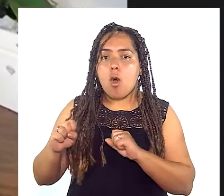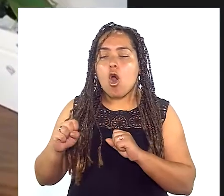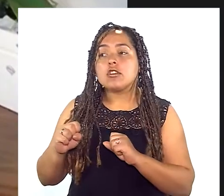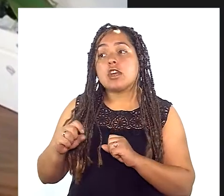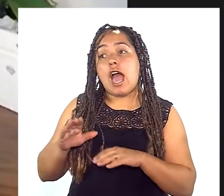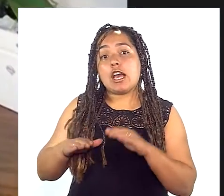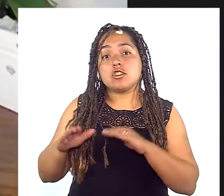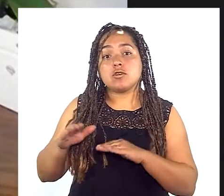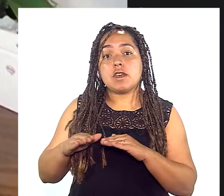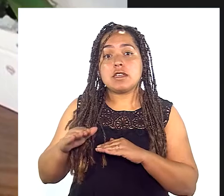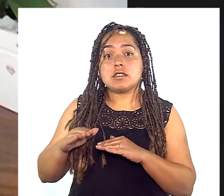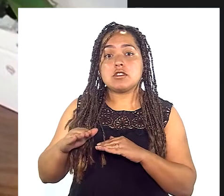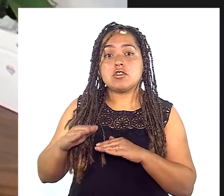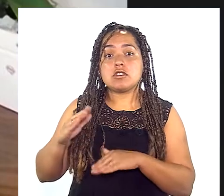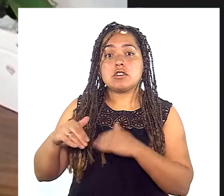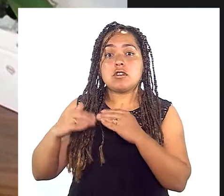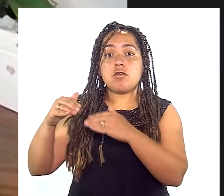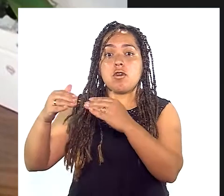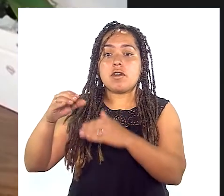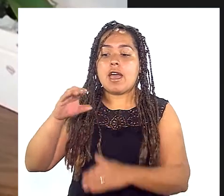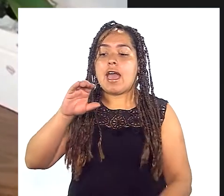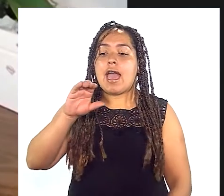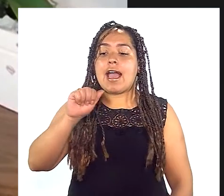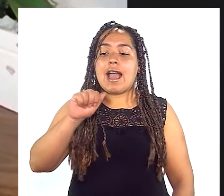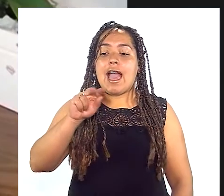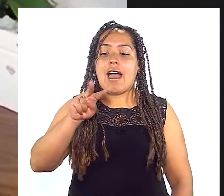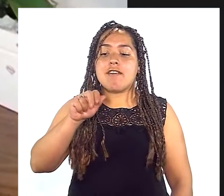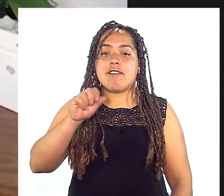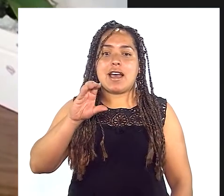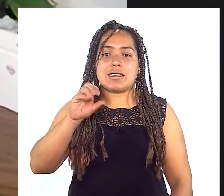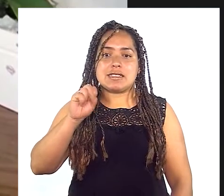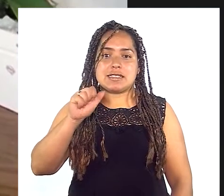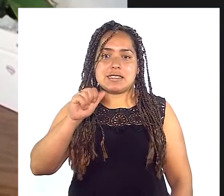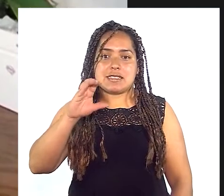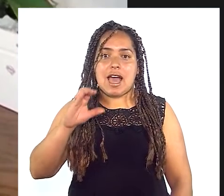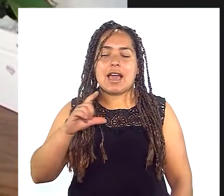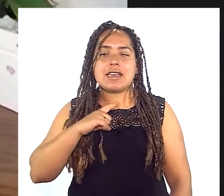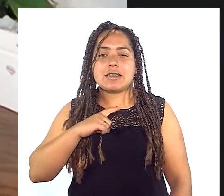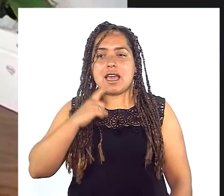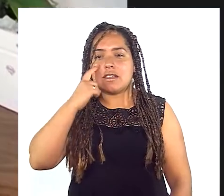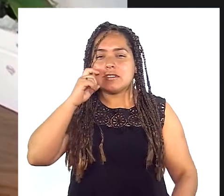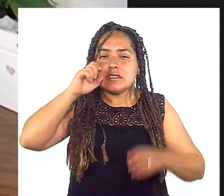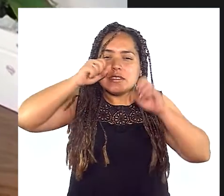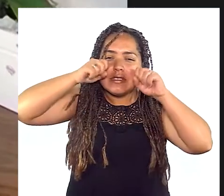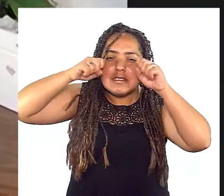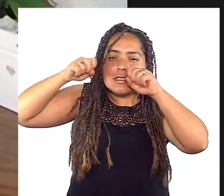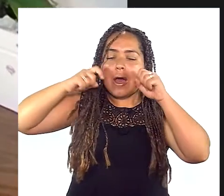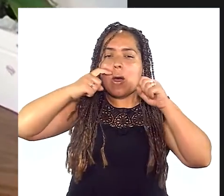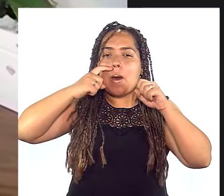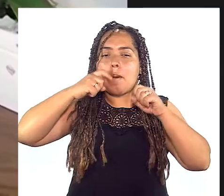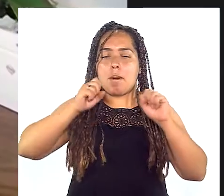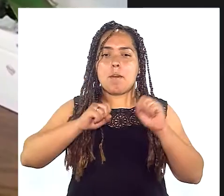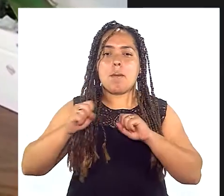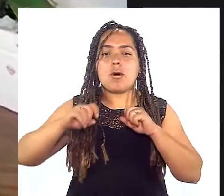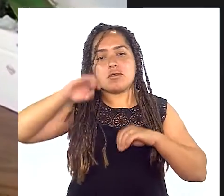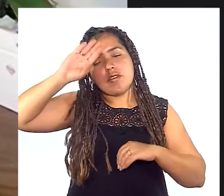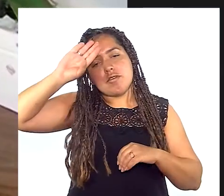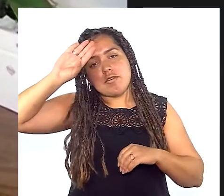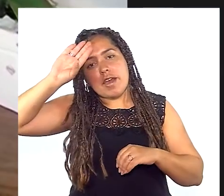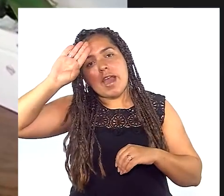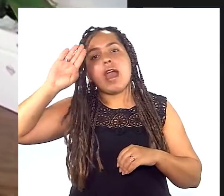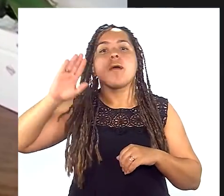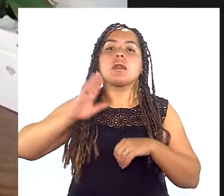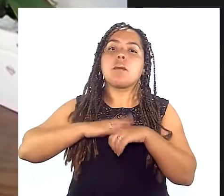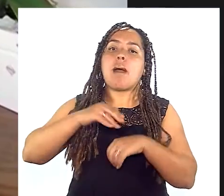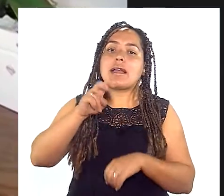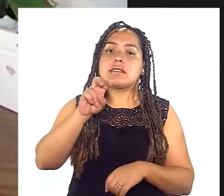também foi associada ao coronavírus, que é a síndrome de Kawasaki, que pode fazer conjuntivite, alterações na